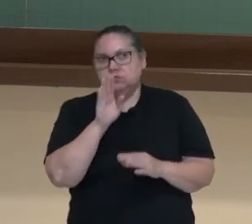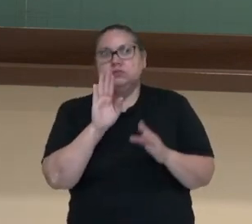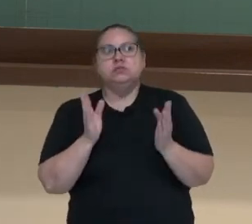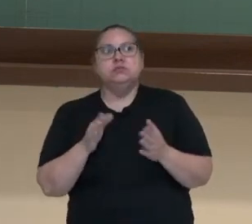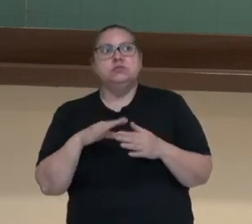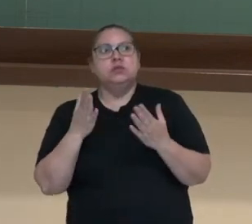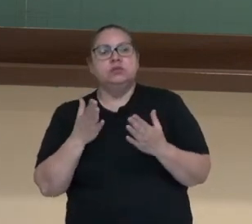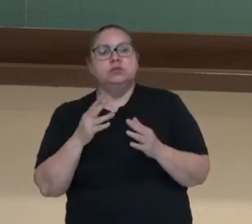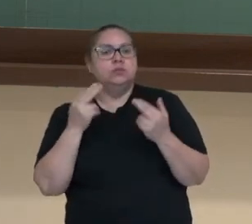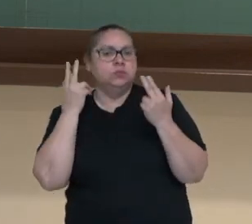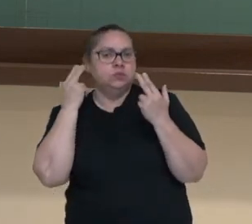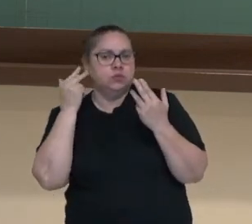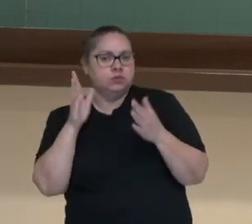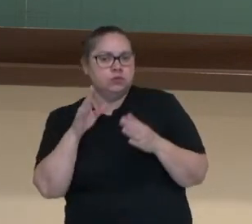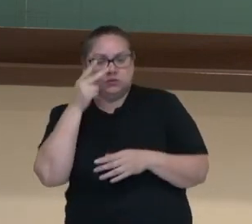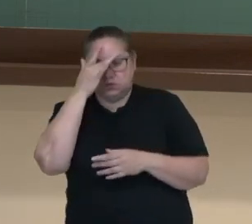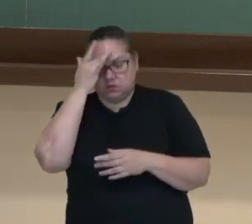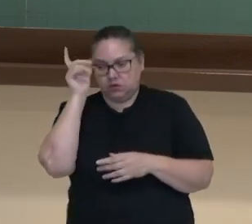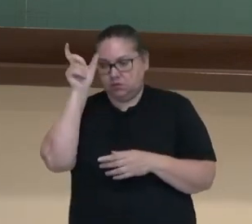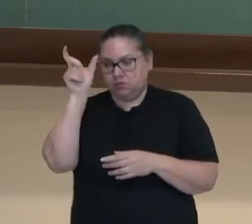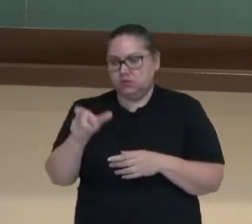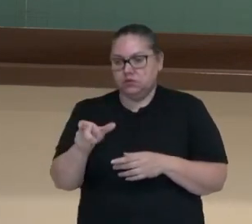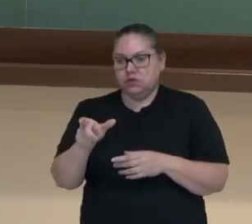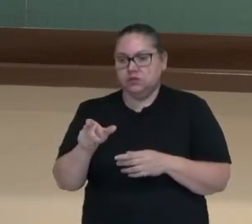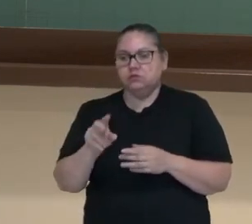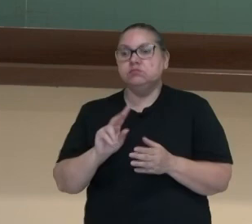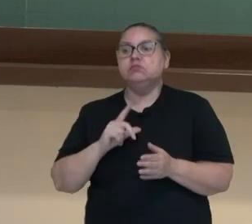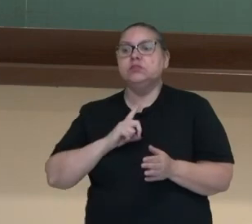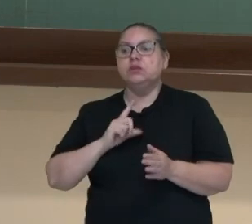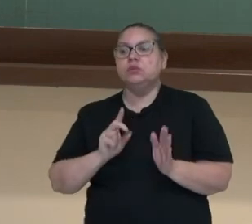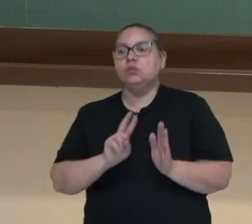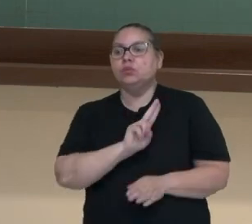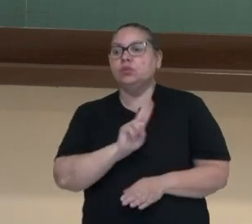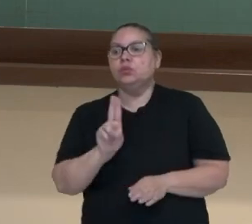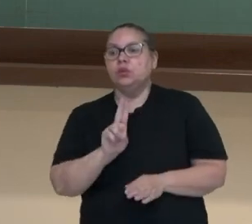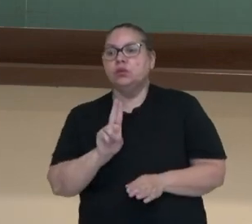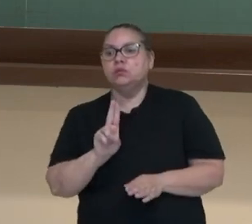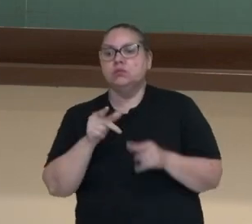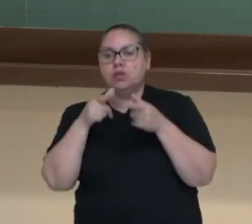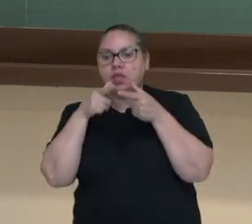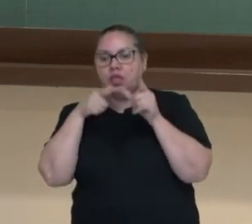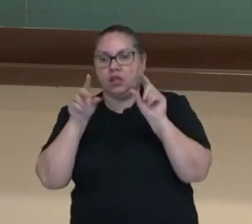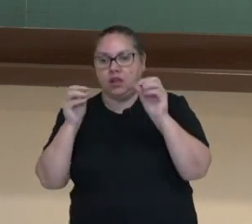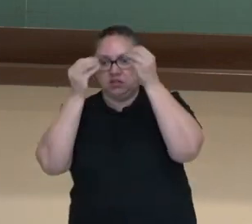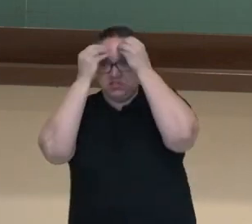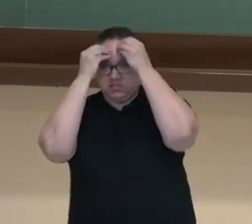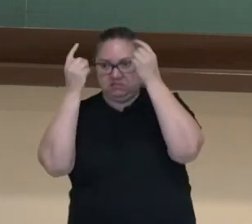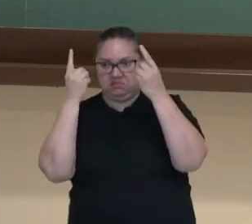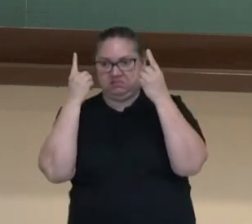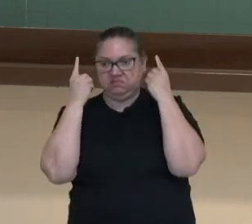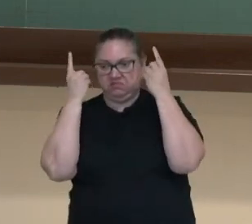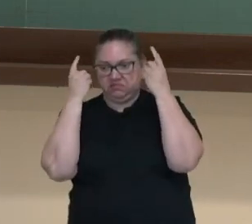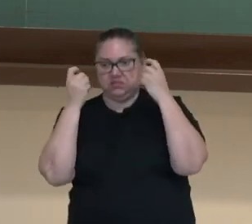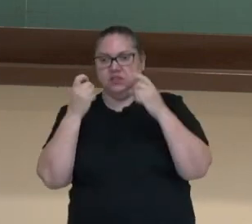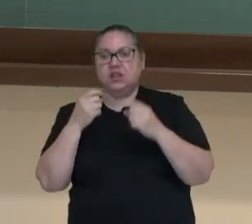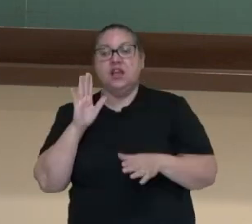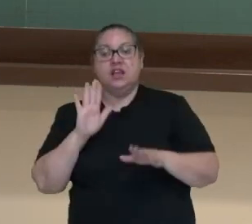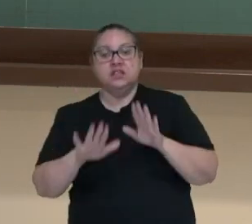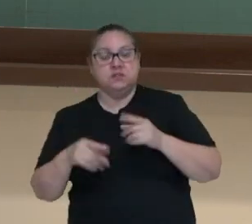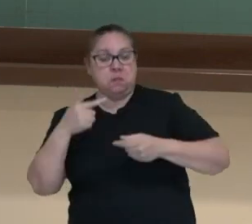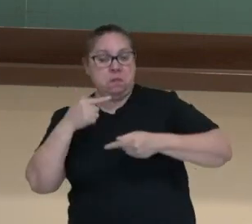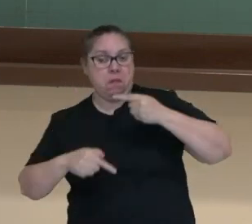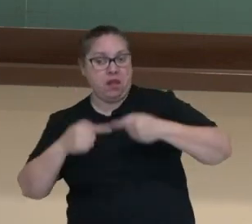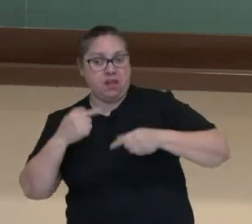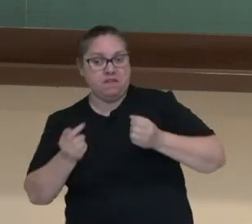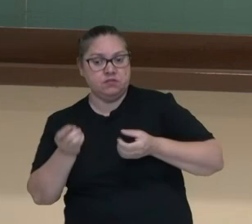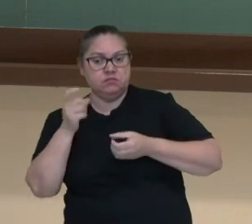Então, normalmente a pessoa é identificada. Linguagem agressiva e às vezes obscena.